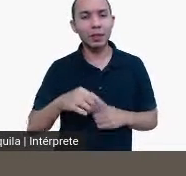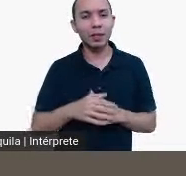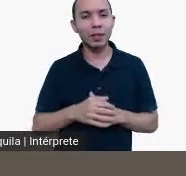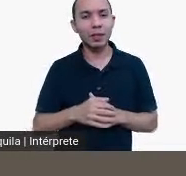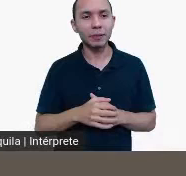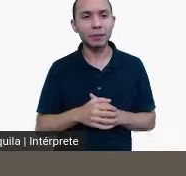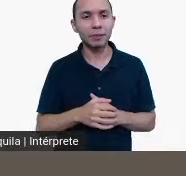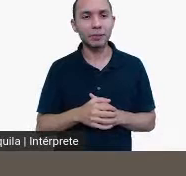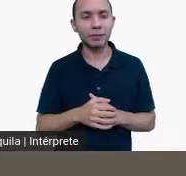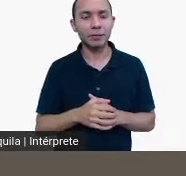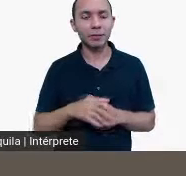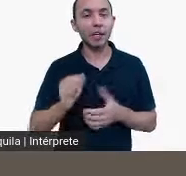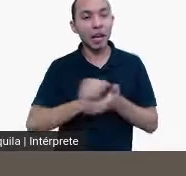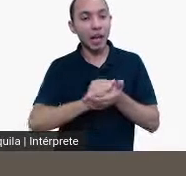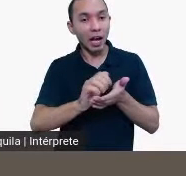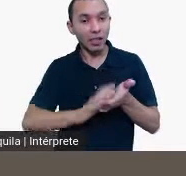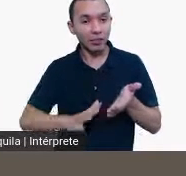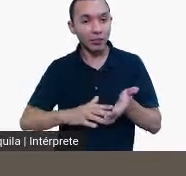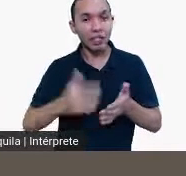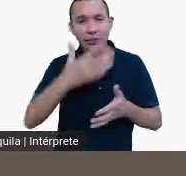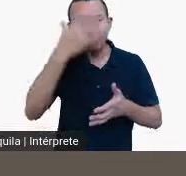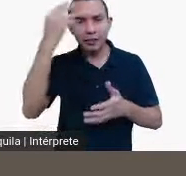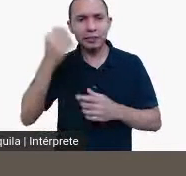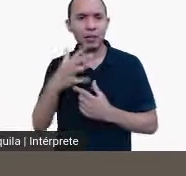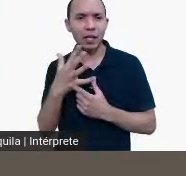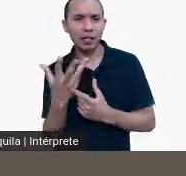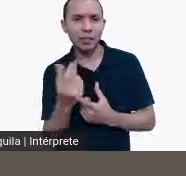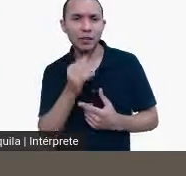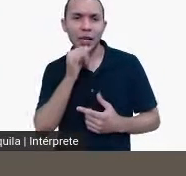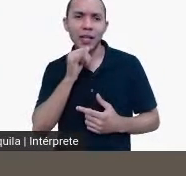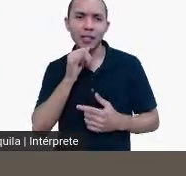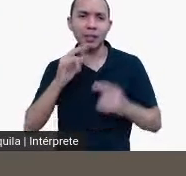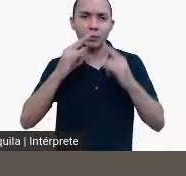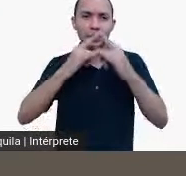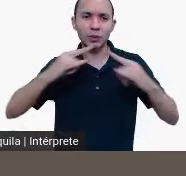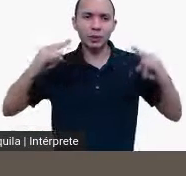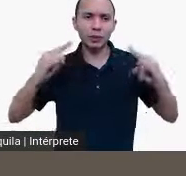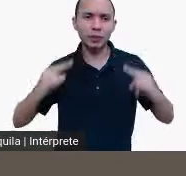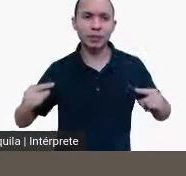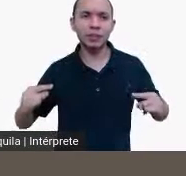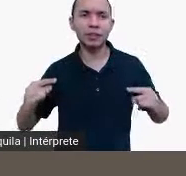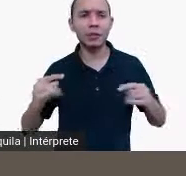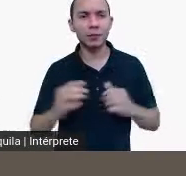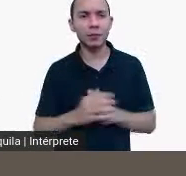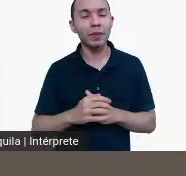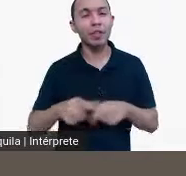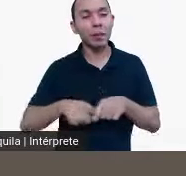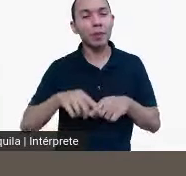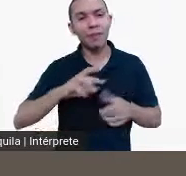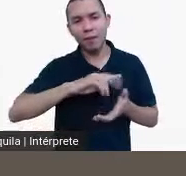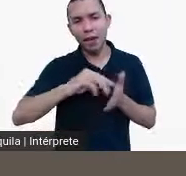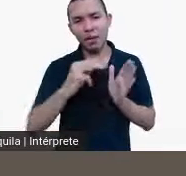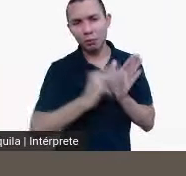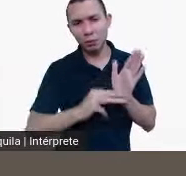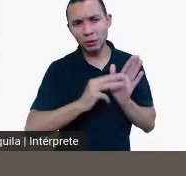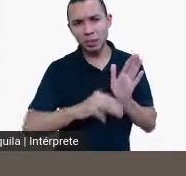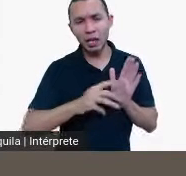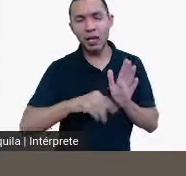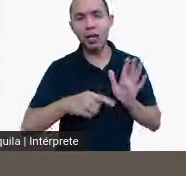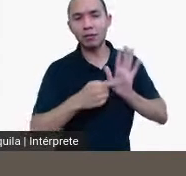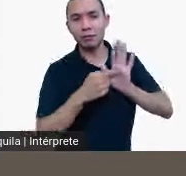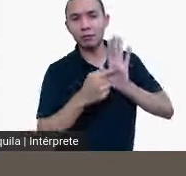esquecidas de atividade artística, o circo, por exemplo, e principalmente as várias modalidades de espetáculo de